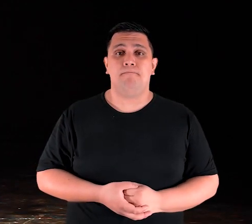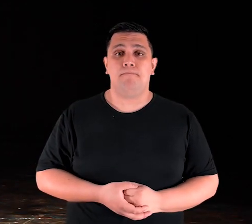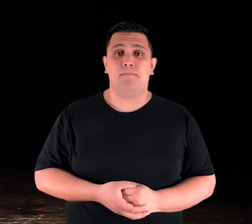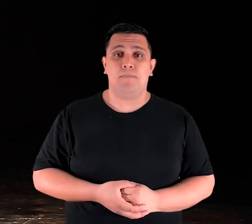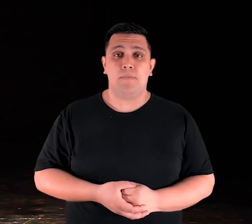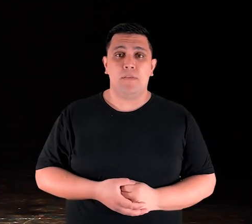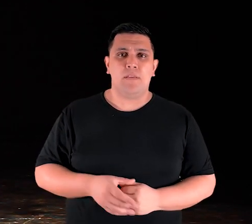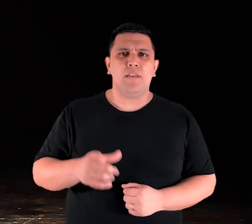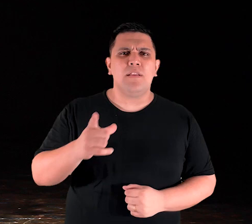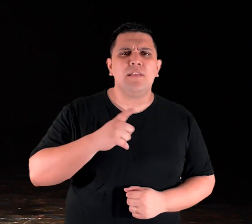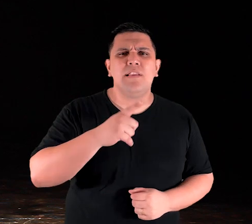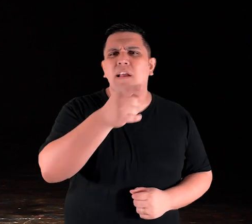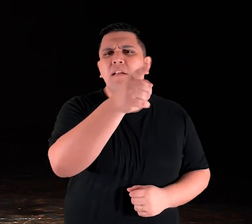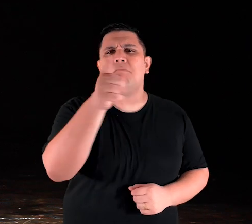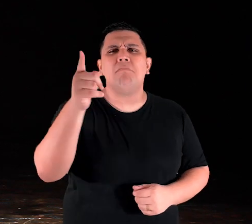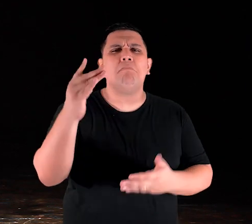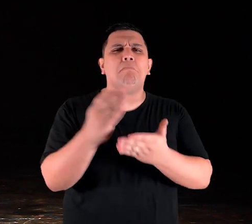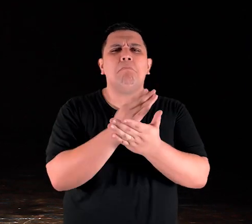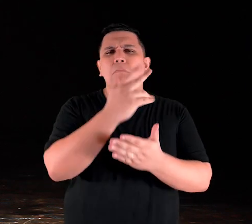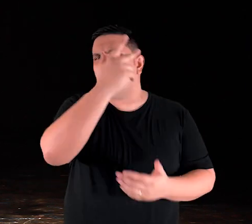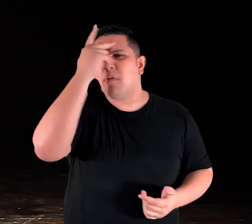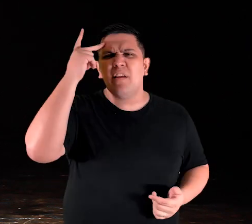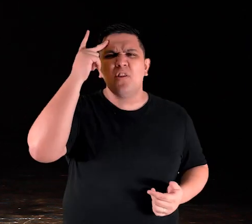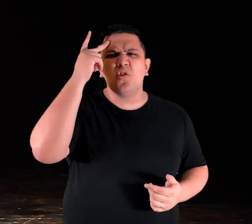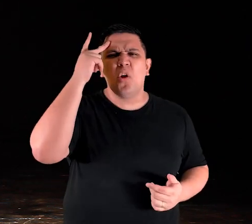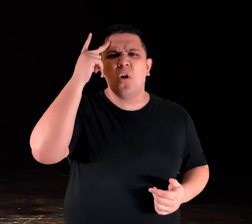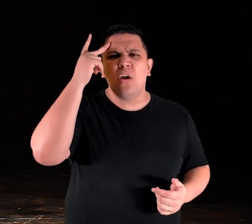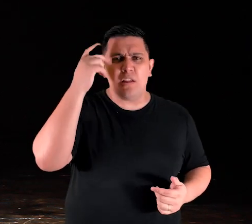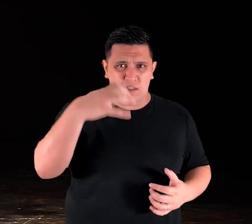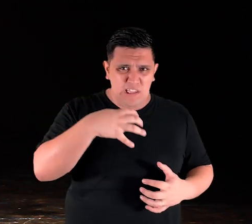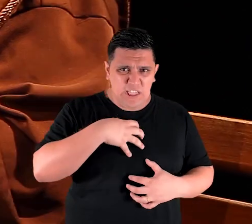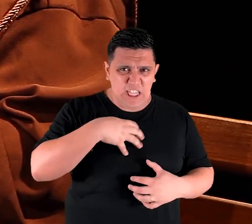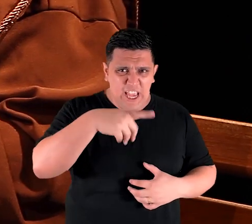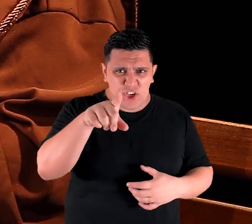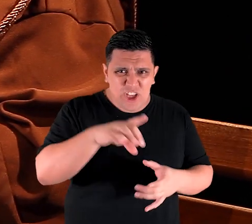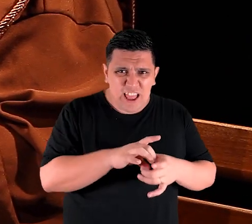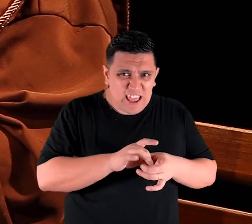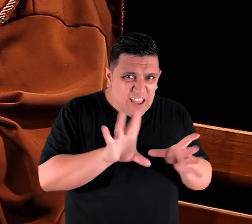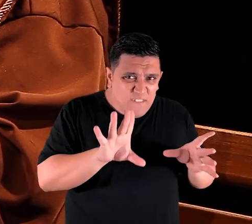Tem alguém aqui se sentindo realmente livre?